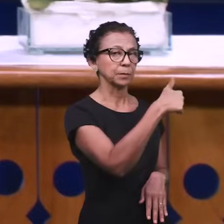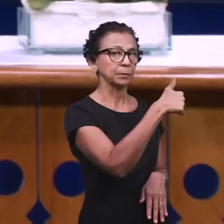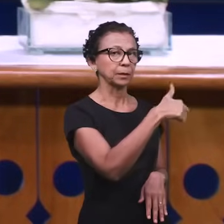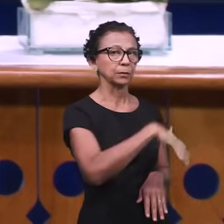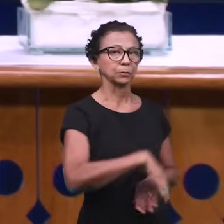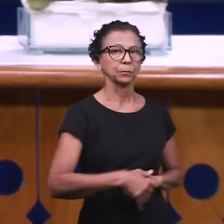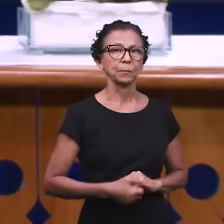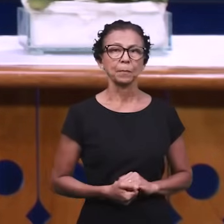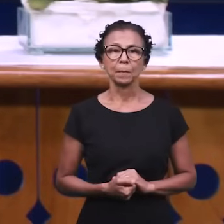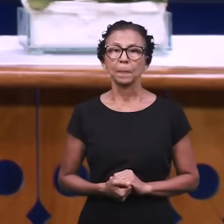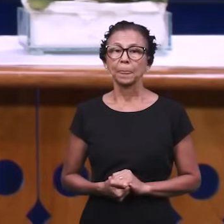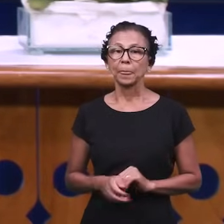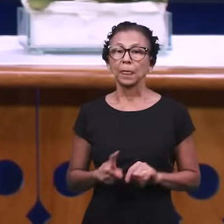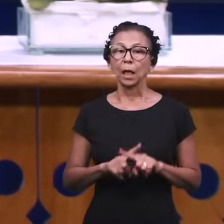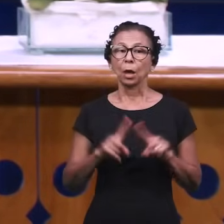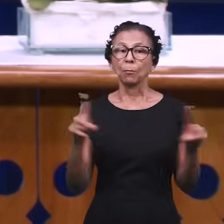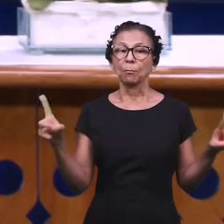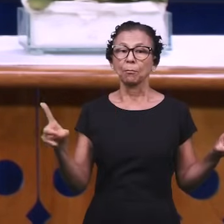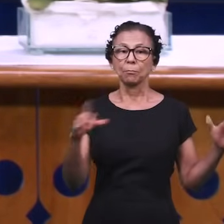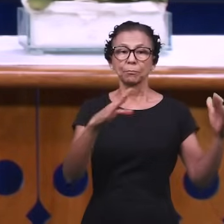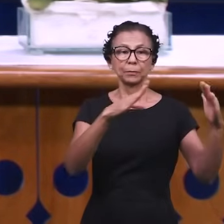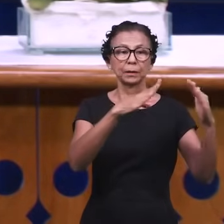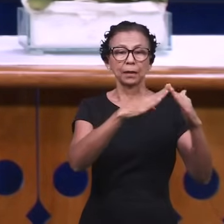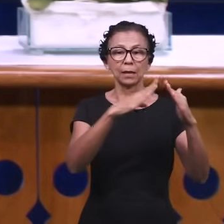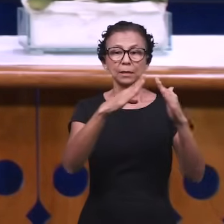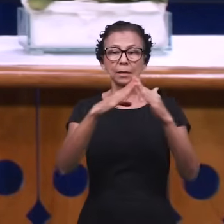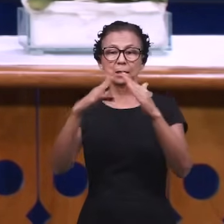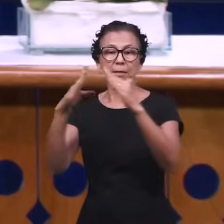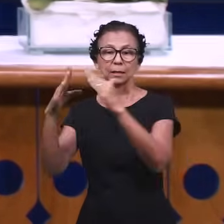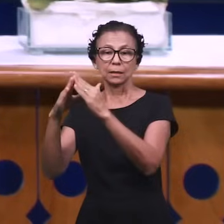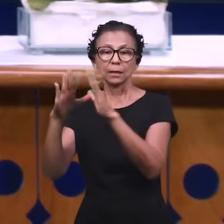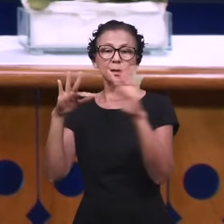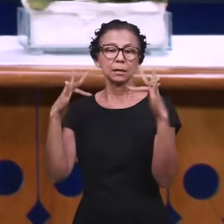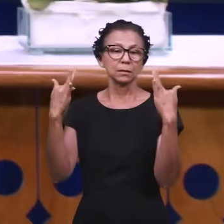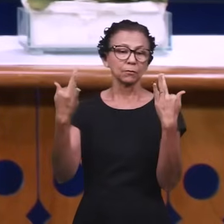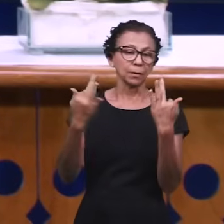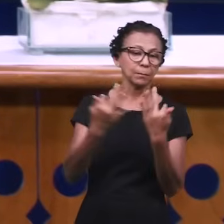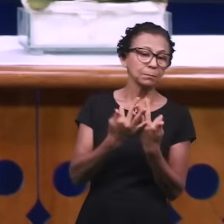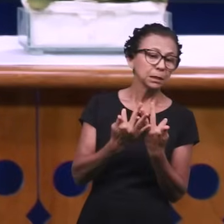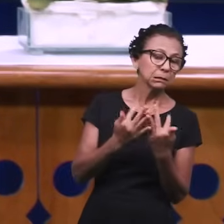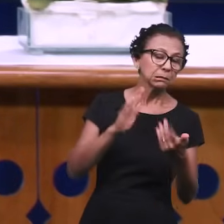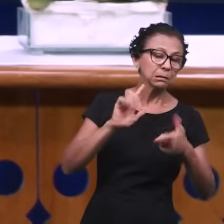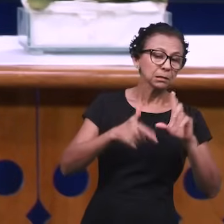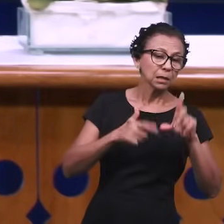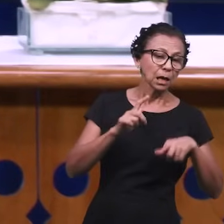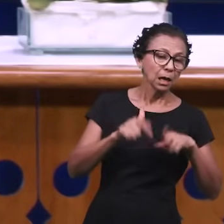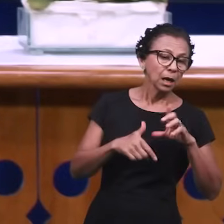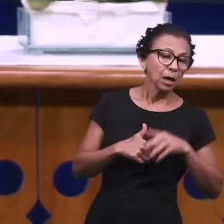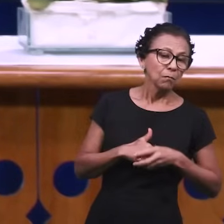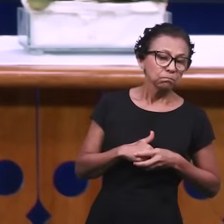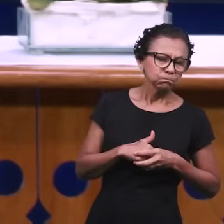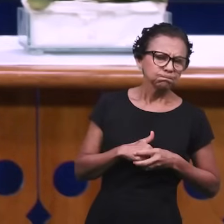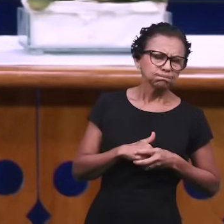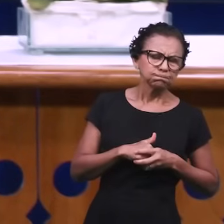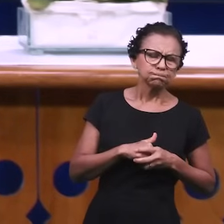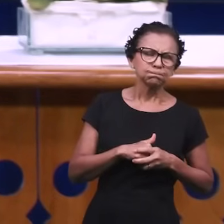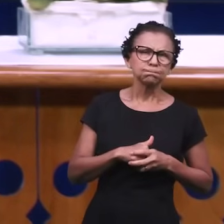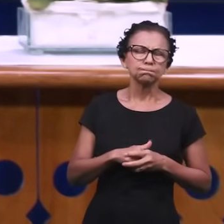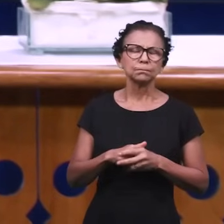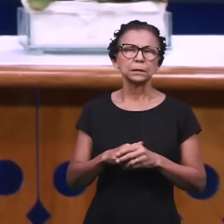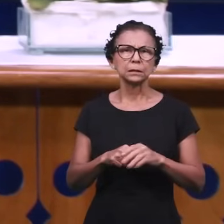do cordeiro passado na porta, ele interpretou que ali o primogênito já havia morrido. Mas quem